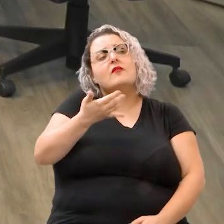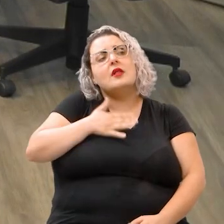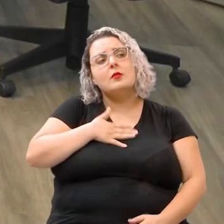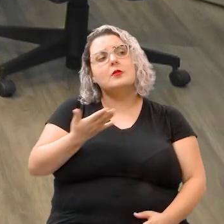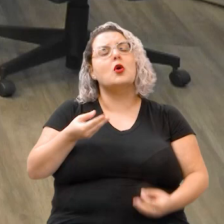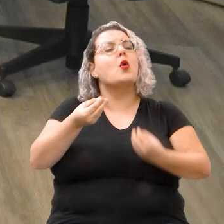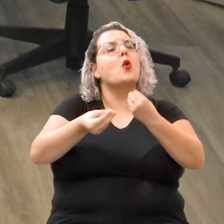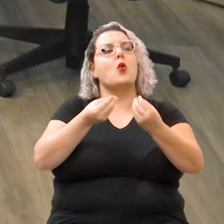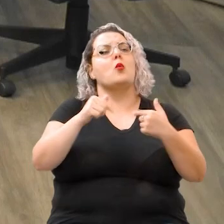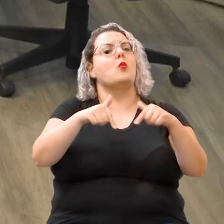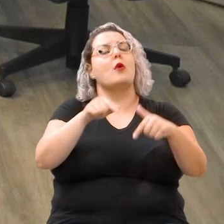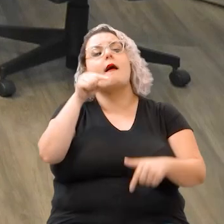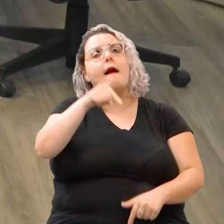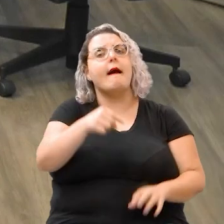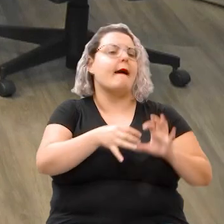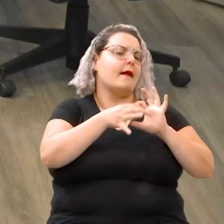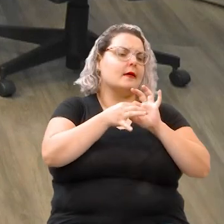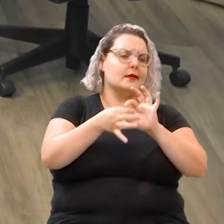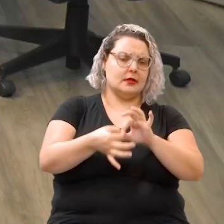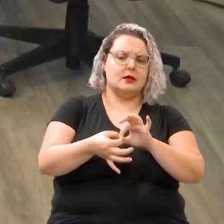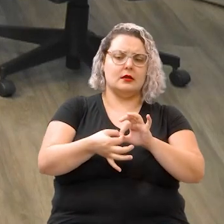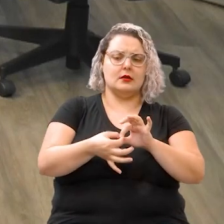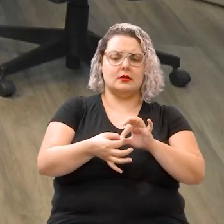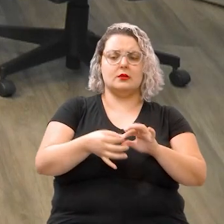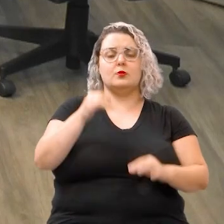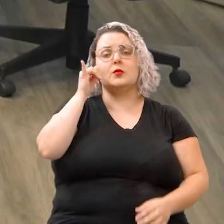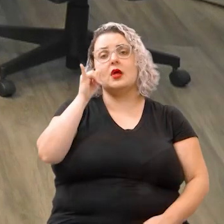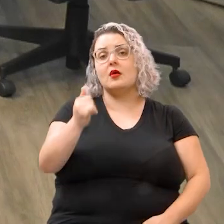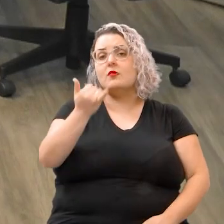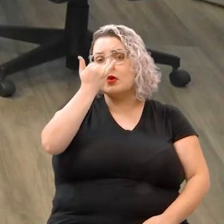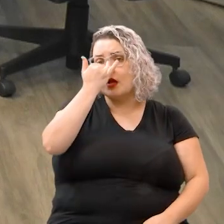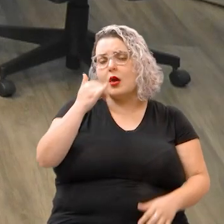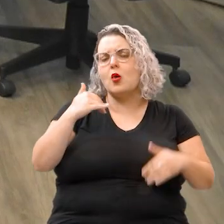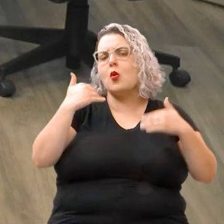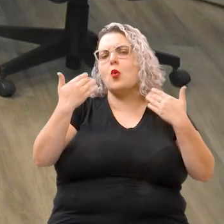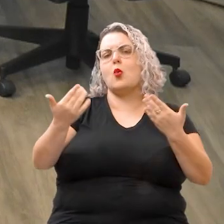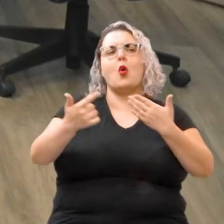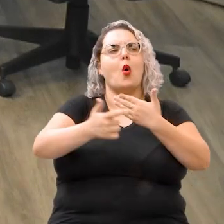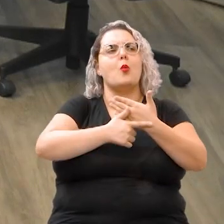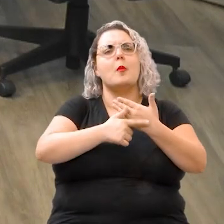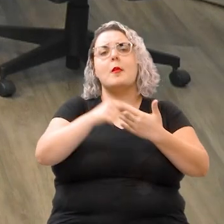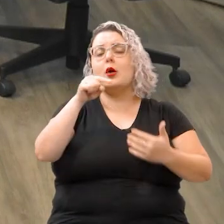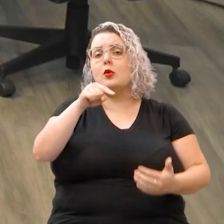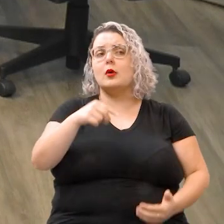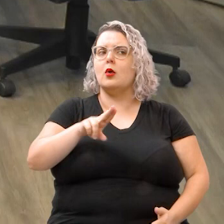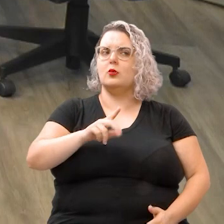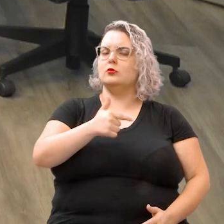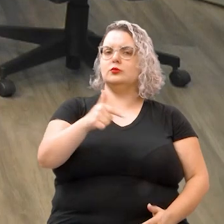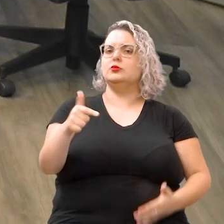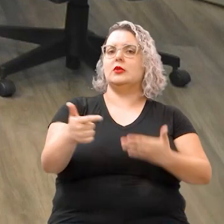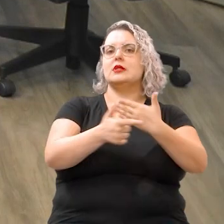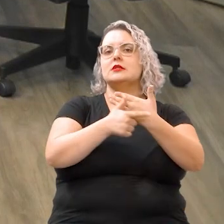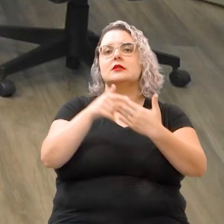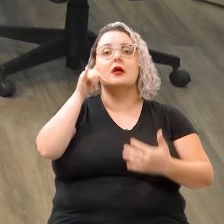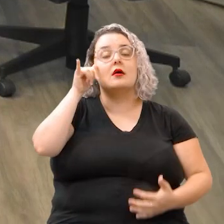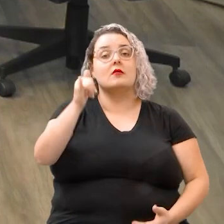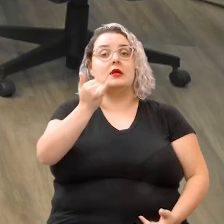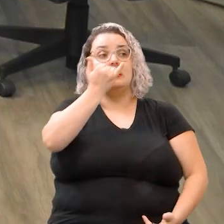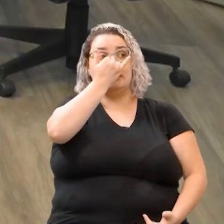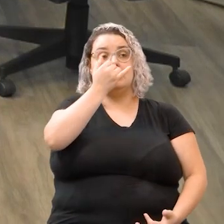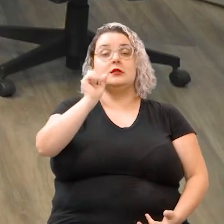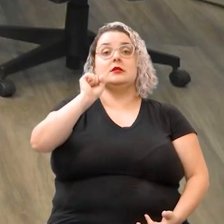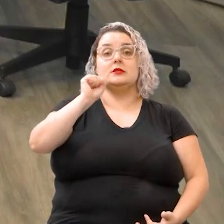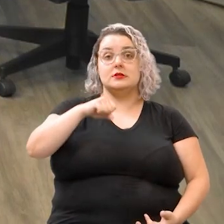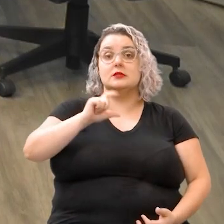esse trabalho e nesse contexto da prevenção, qual é o papel dele ou ele não tem esse papel na prevenção e